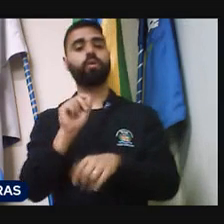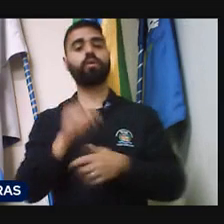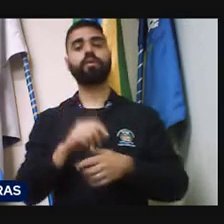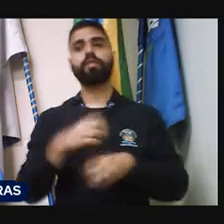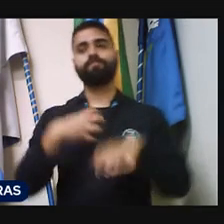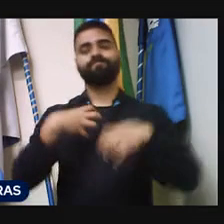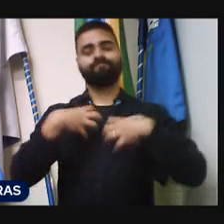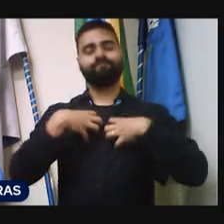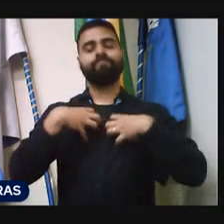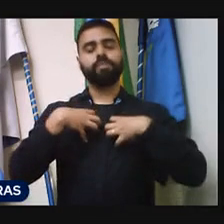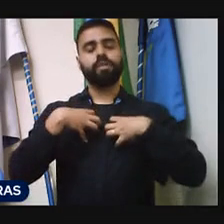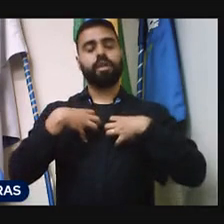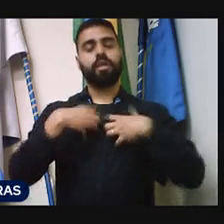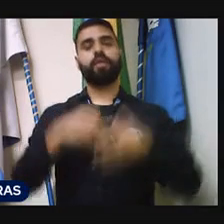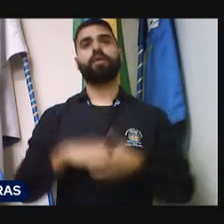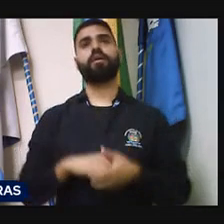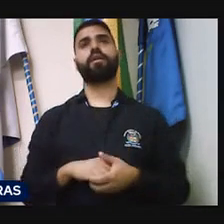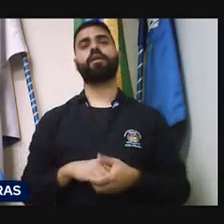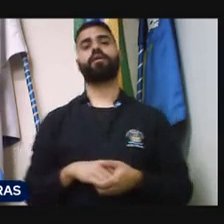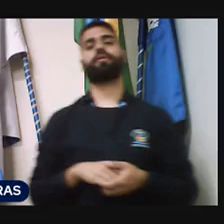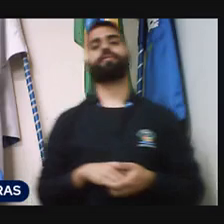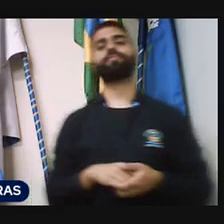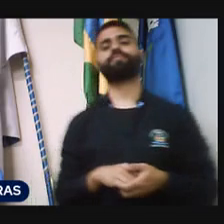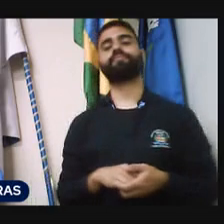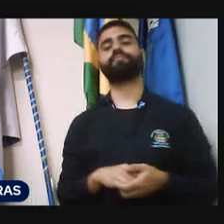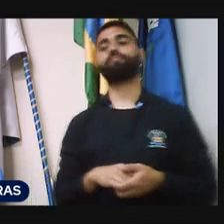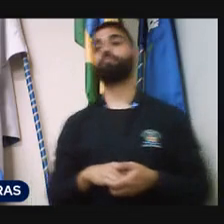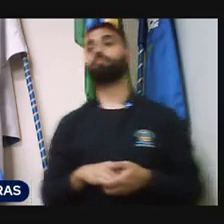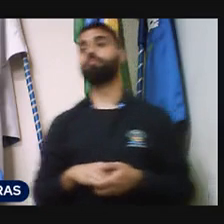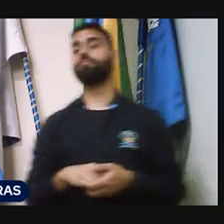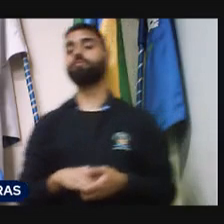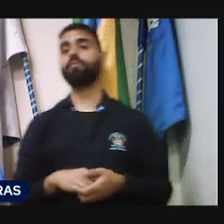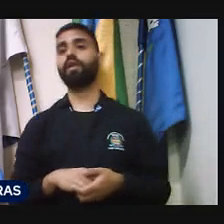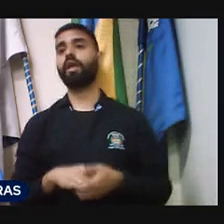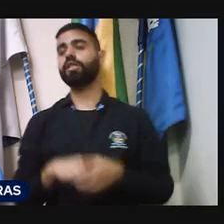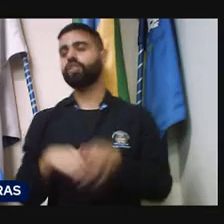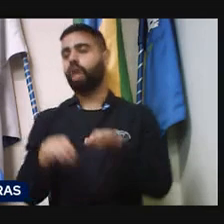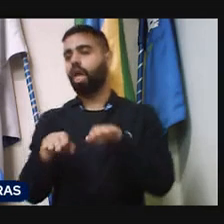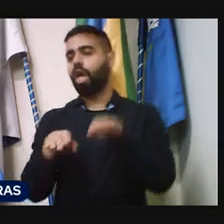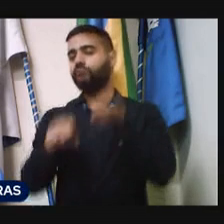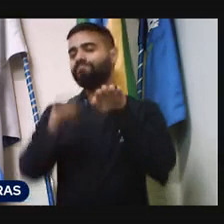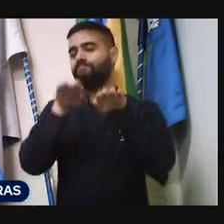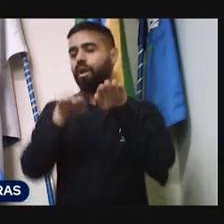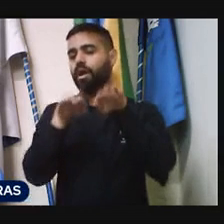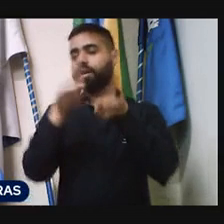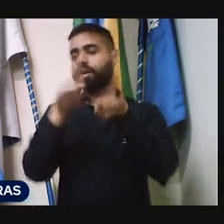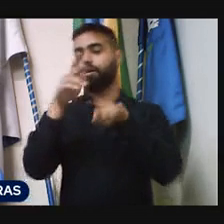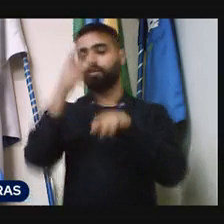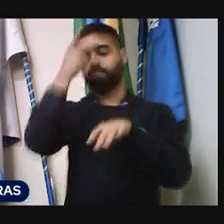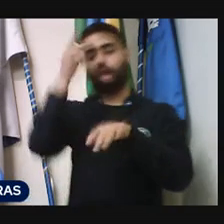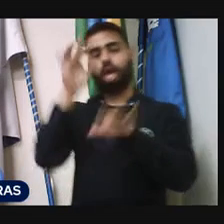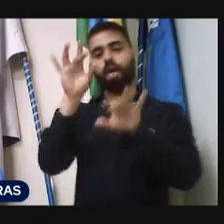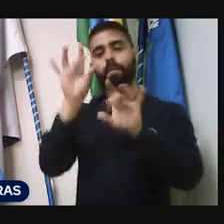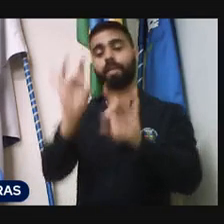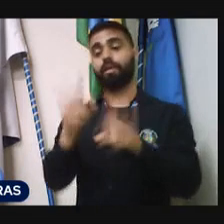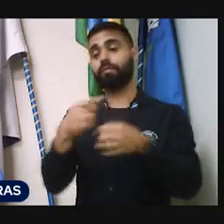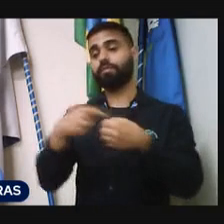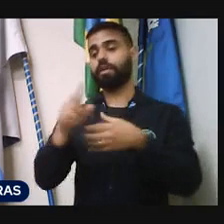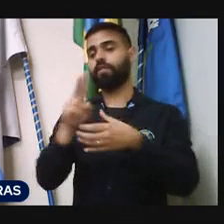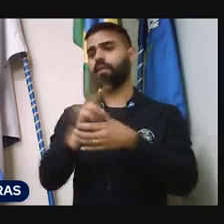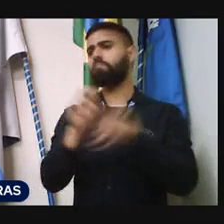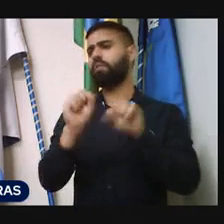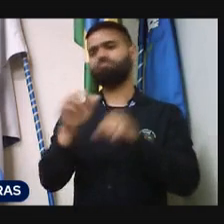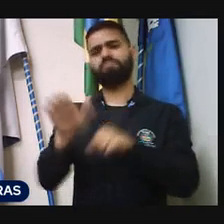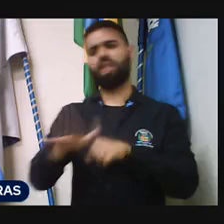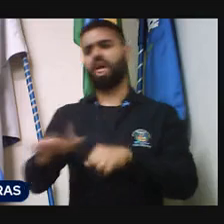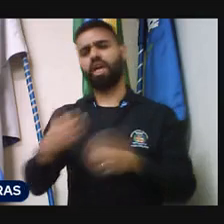sensibiliza né e dá de forma igualitária as crianças especiais do nosso município seja